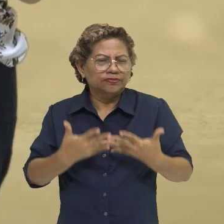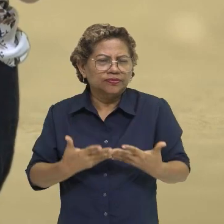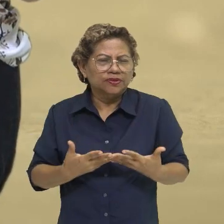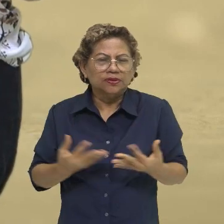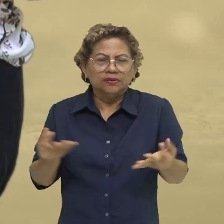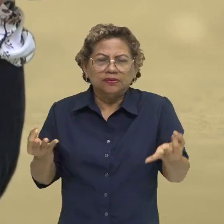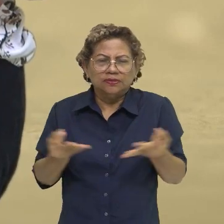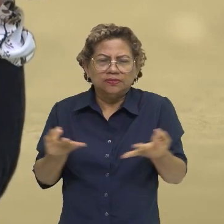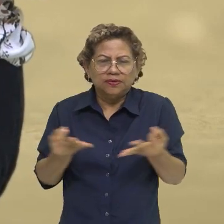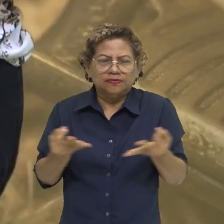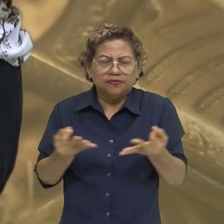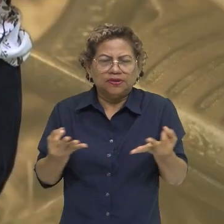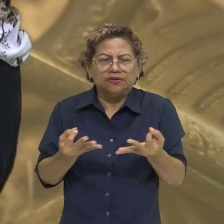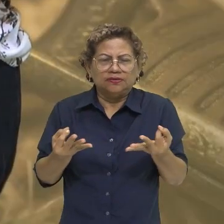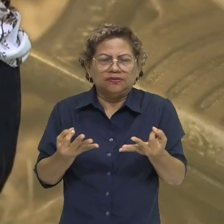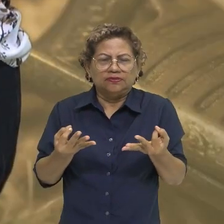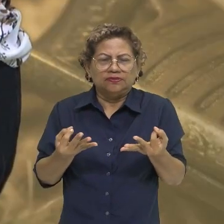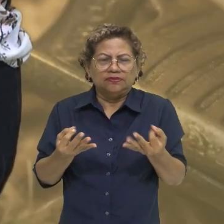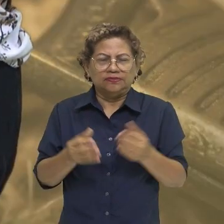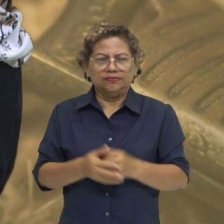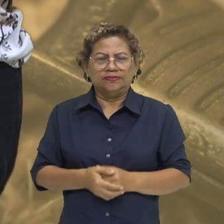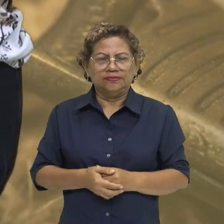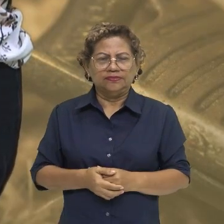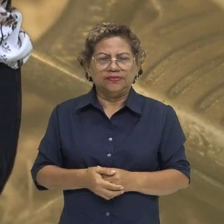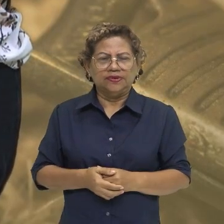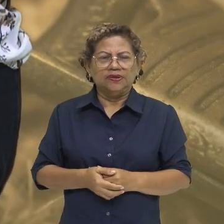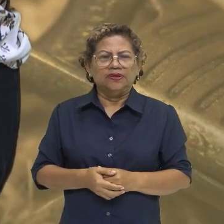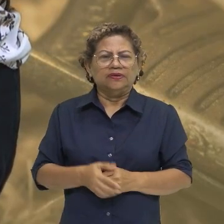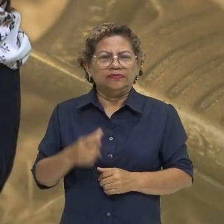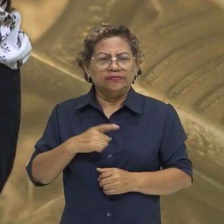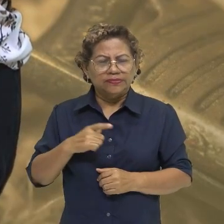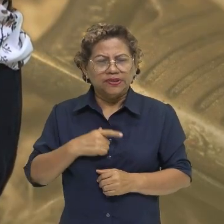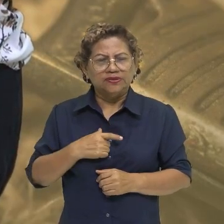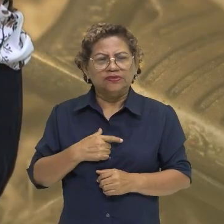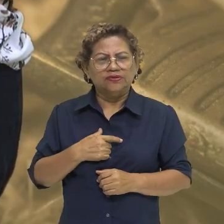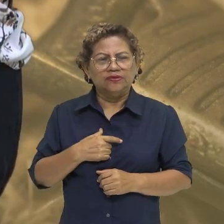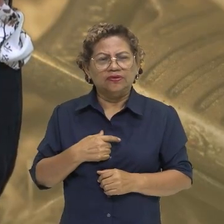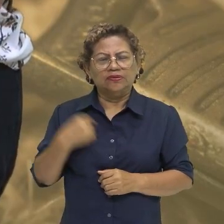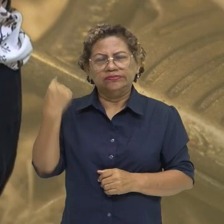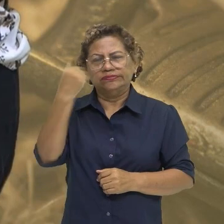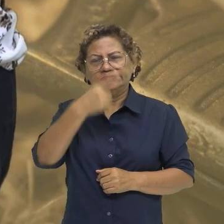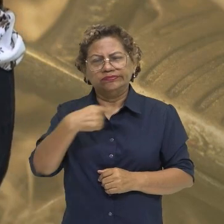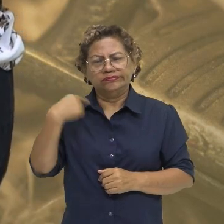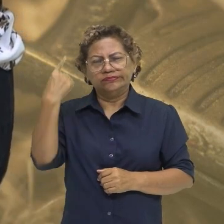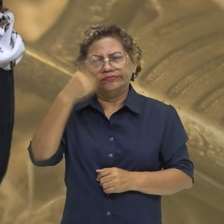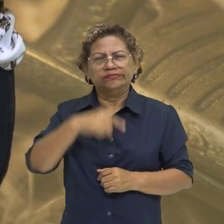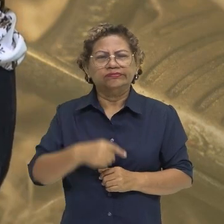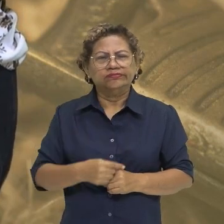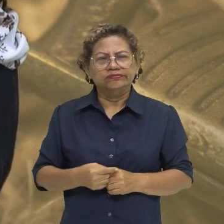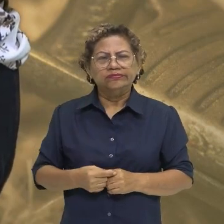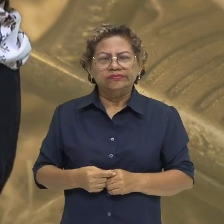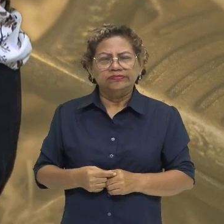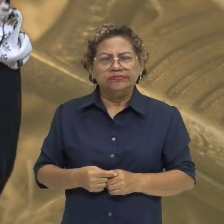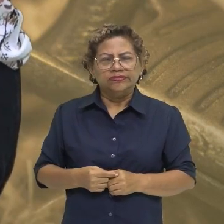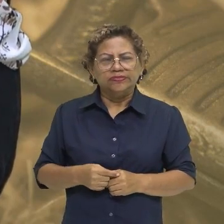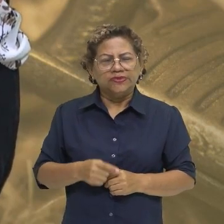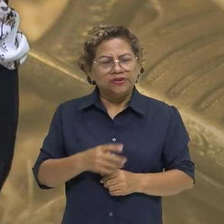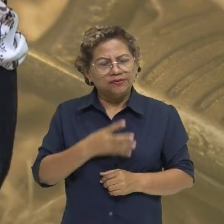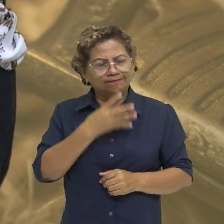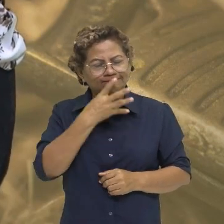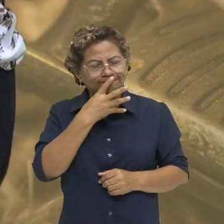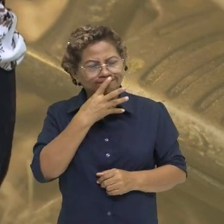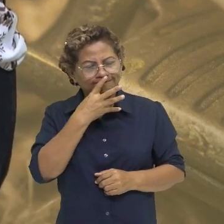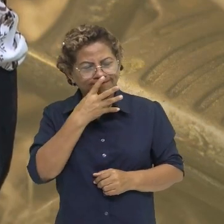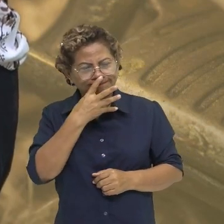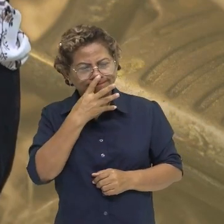um defeito. E horas sem conto passo, mudo, o olhar atento a trabalhar, longe